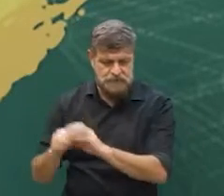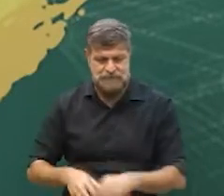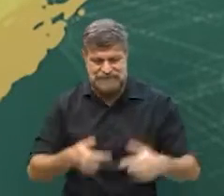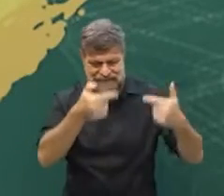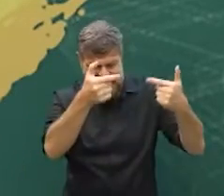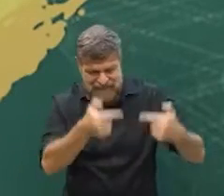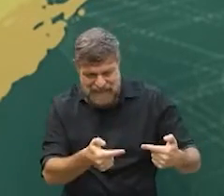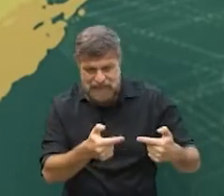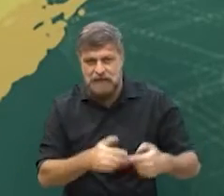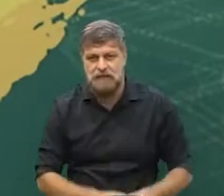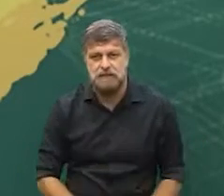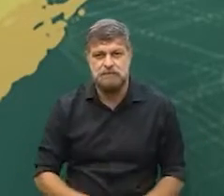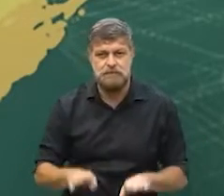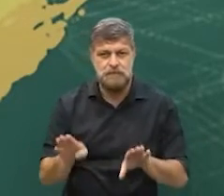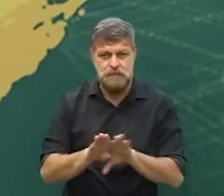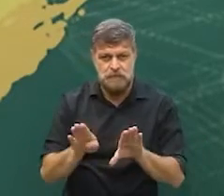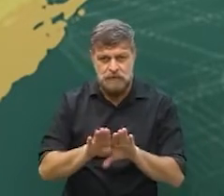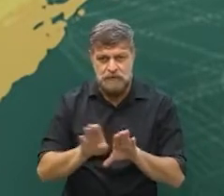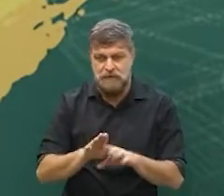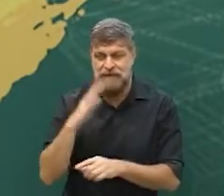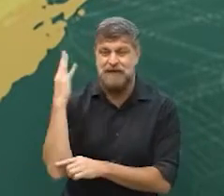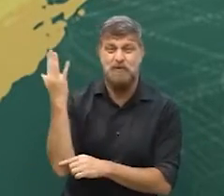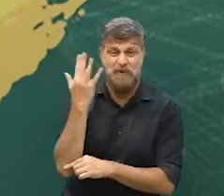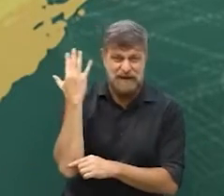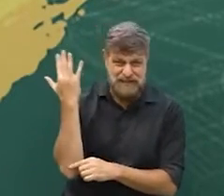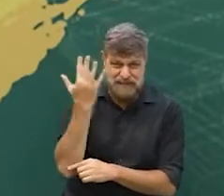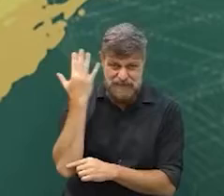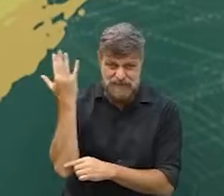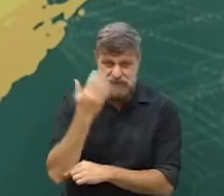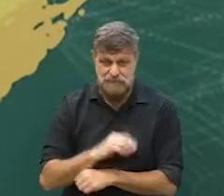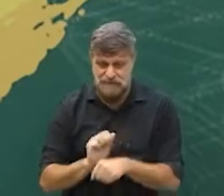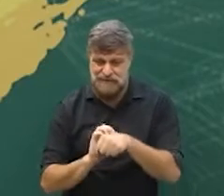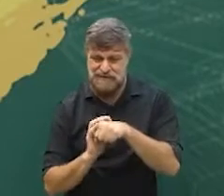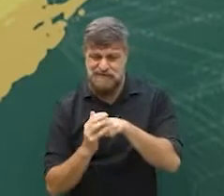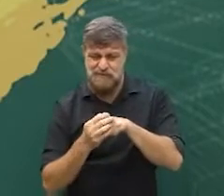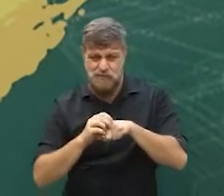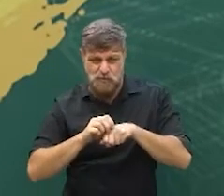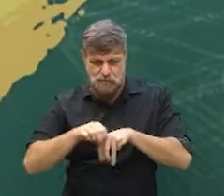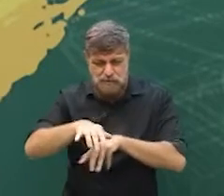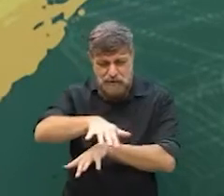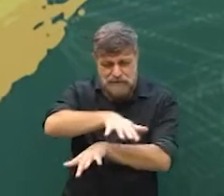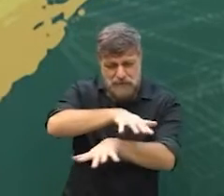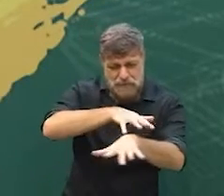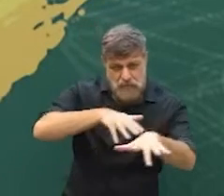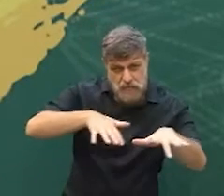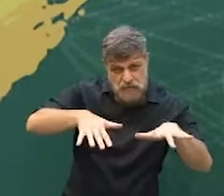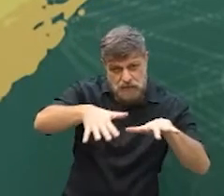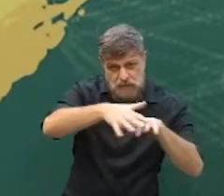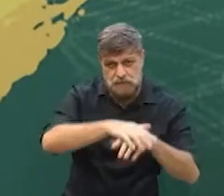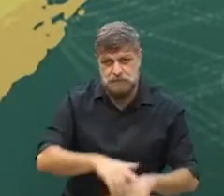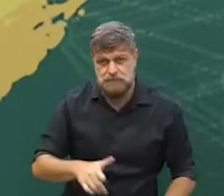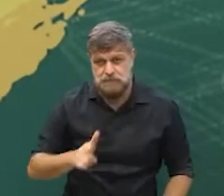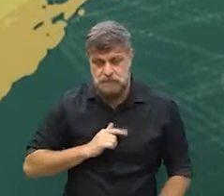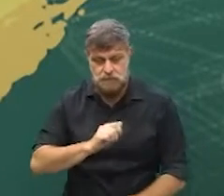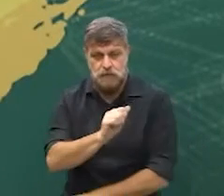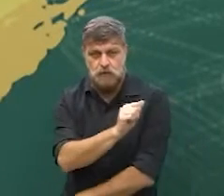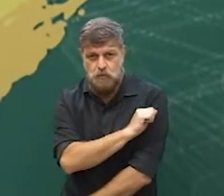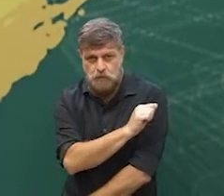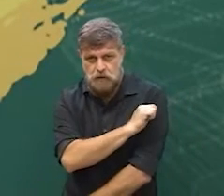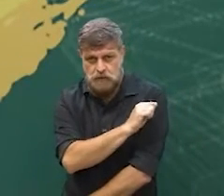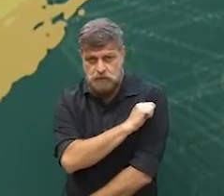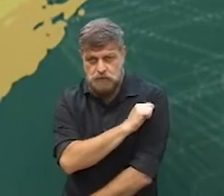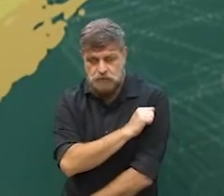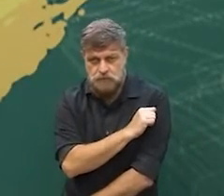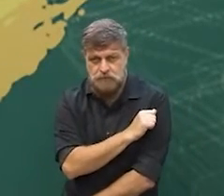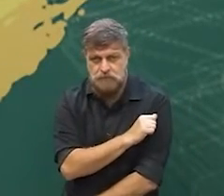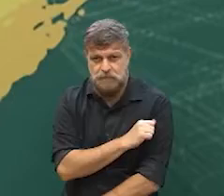Olimpíadas, guerras, enfim, questões climáticas, a pandemia. Então, assim, o aluno